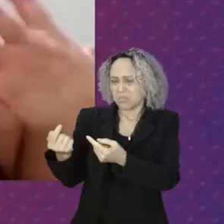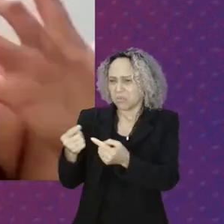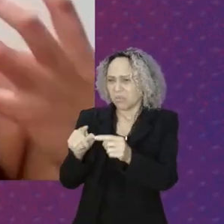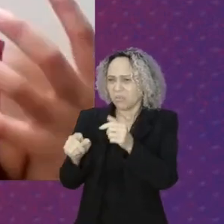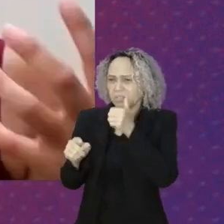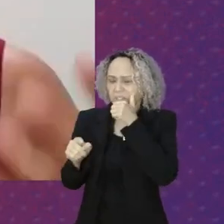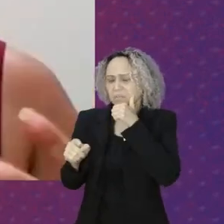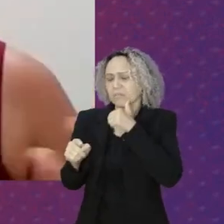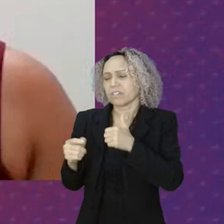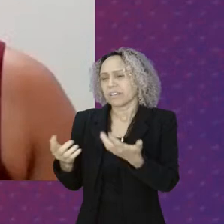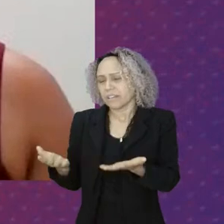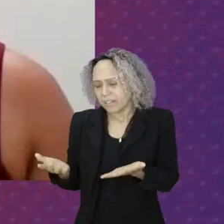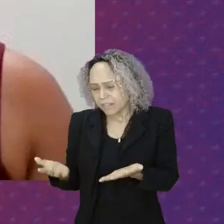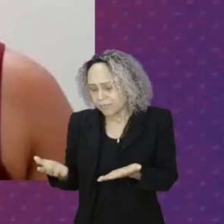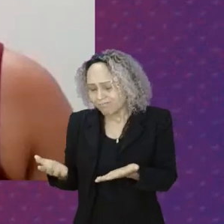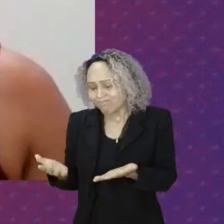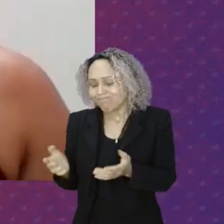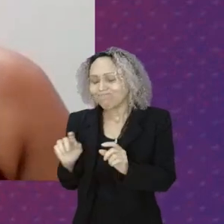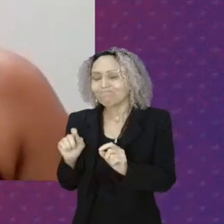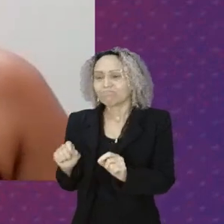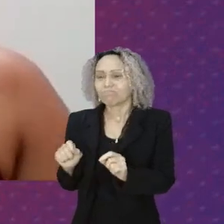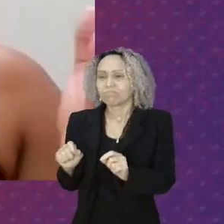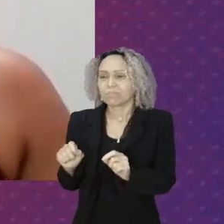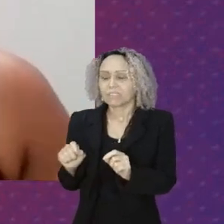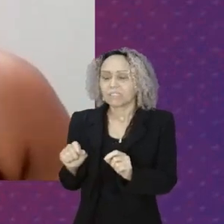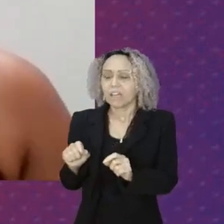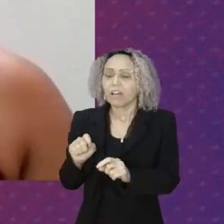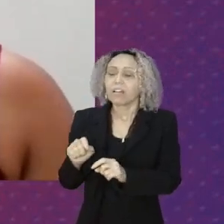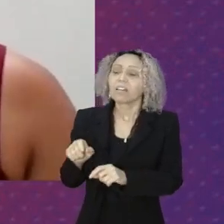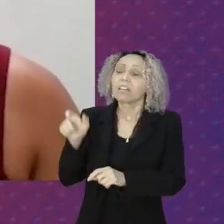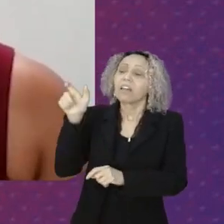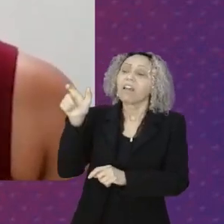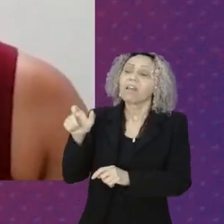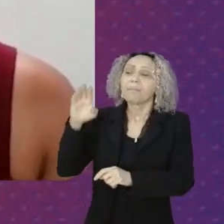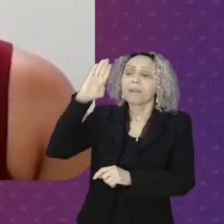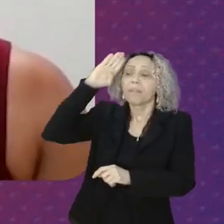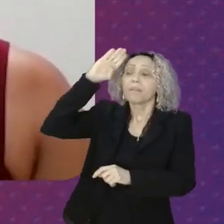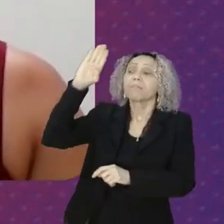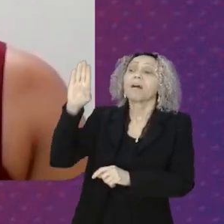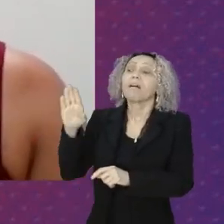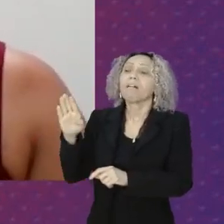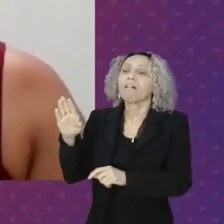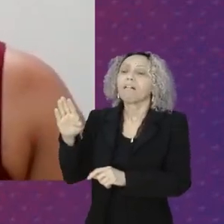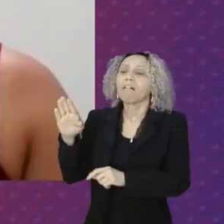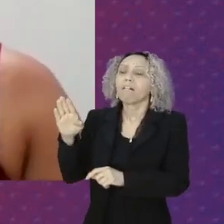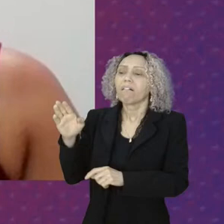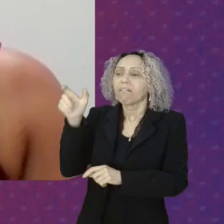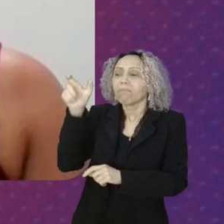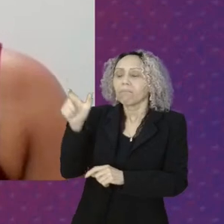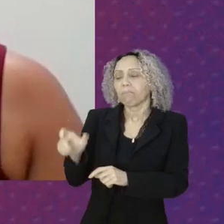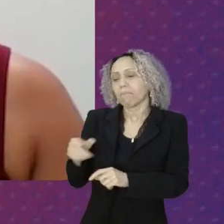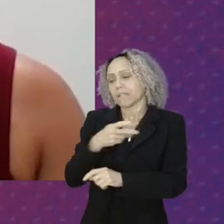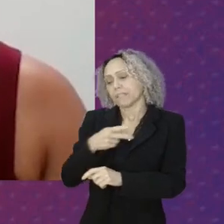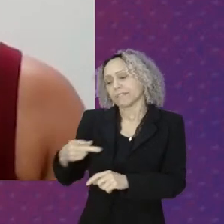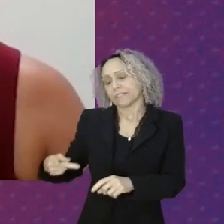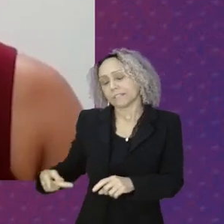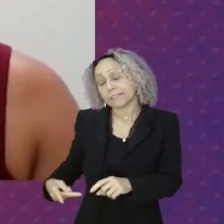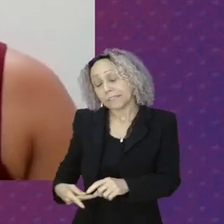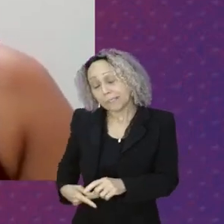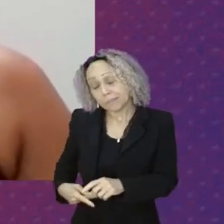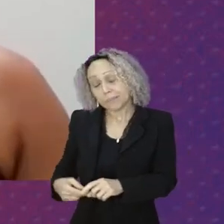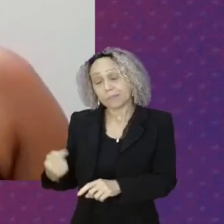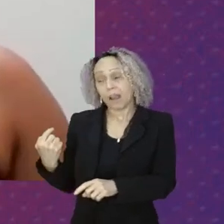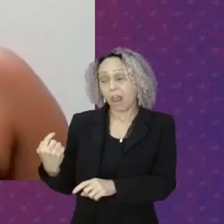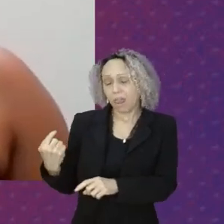tinha como porta-voz principal a pessoa que estava ocupando a cadeira de presidente da República na